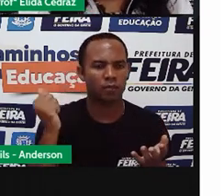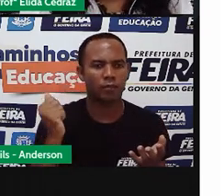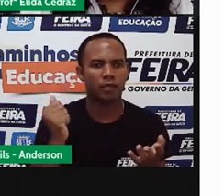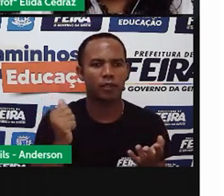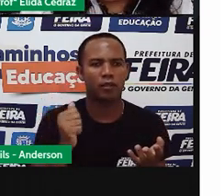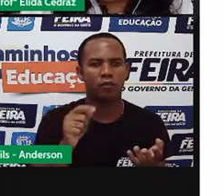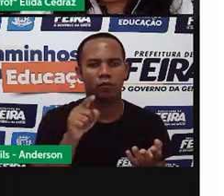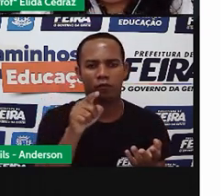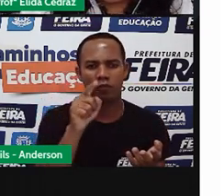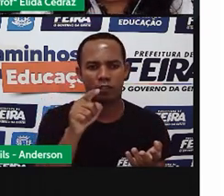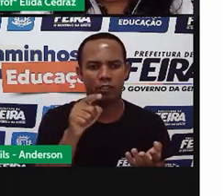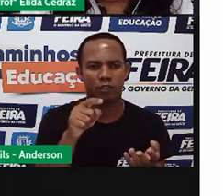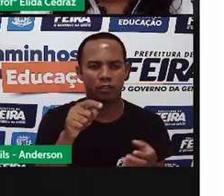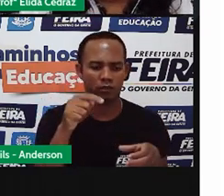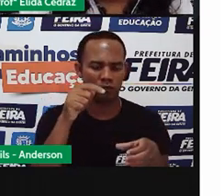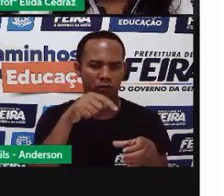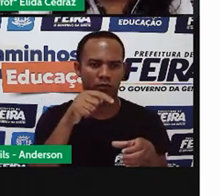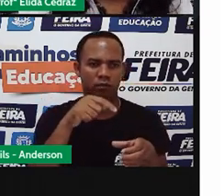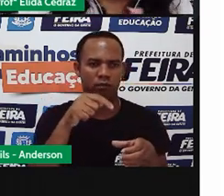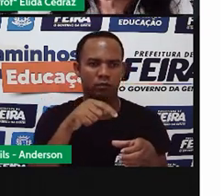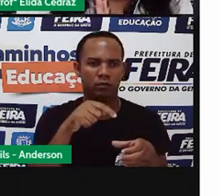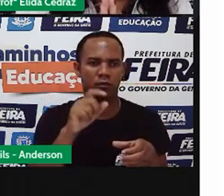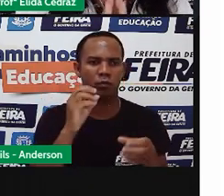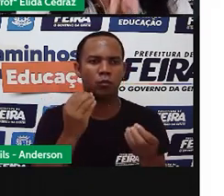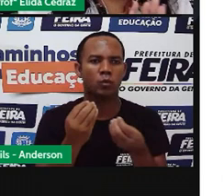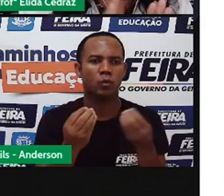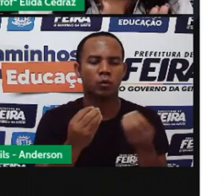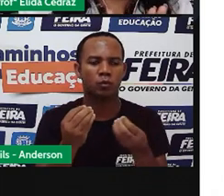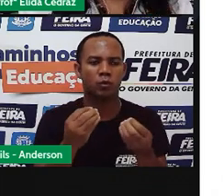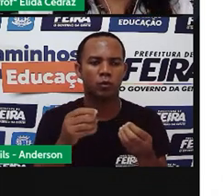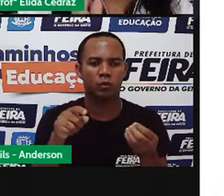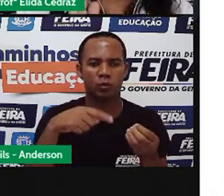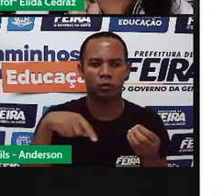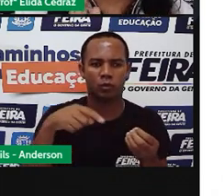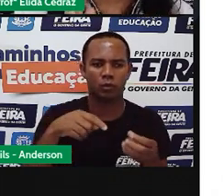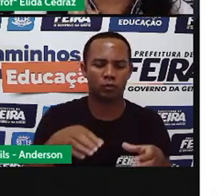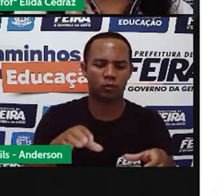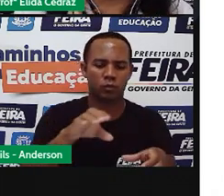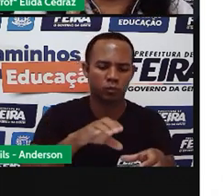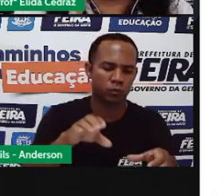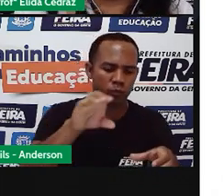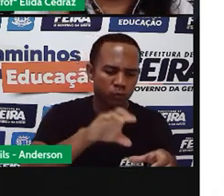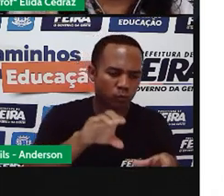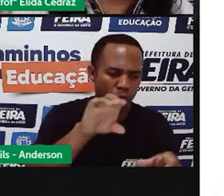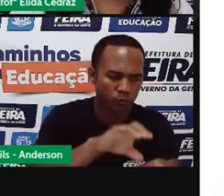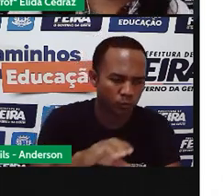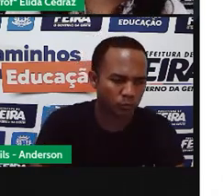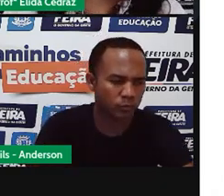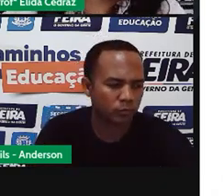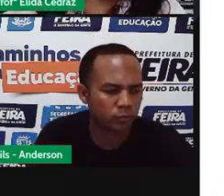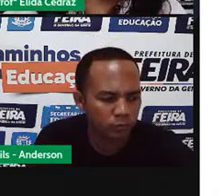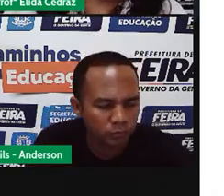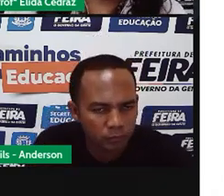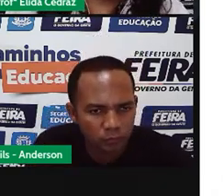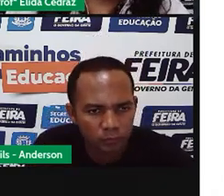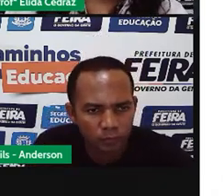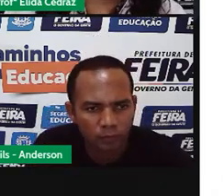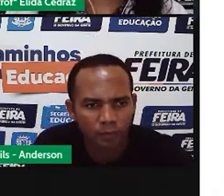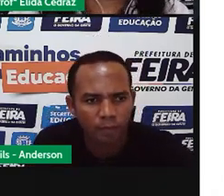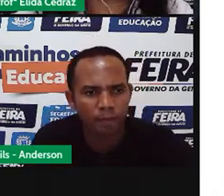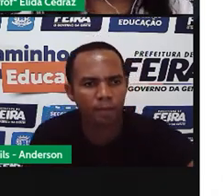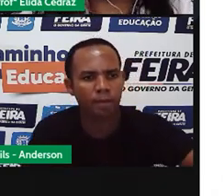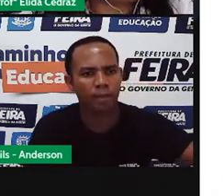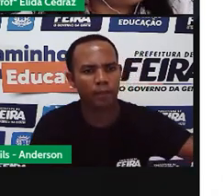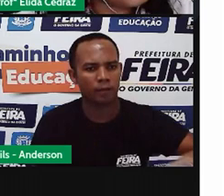se o líquido dessa jarra aqui, a gente vai distribuir quantos copos a gente pode